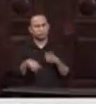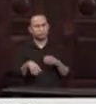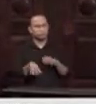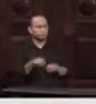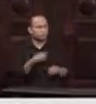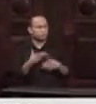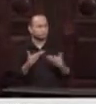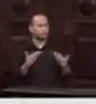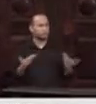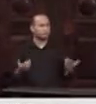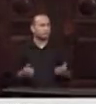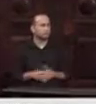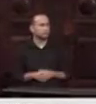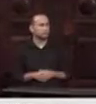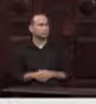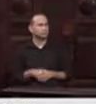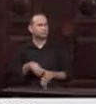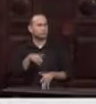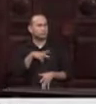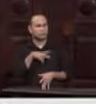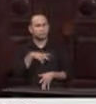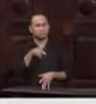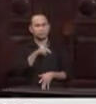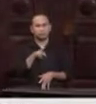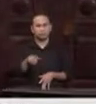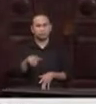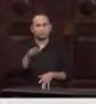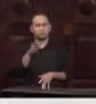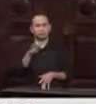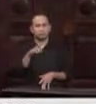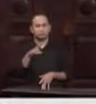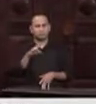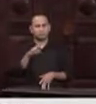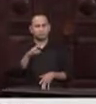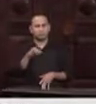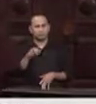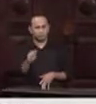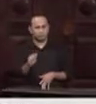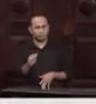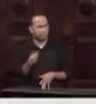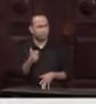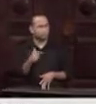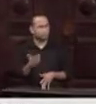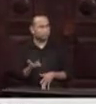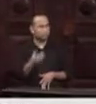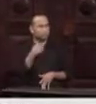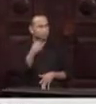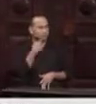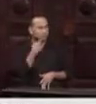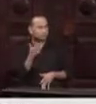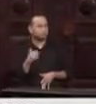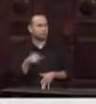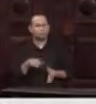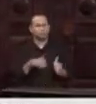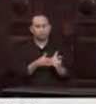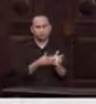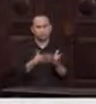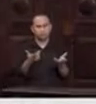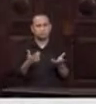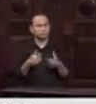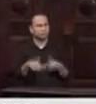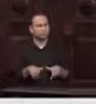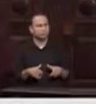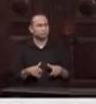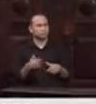experiência na gestão pública da própria professora Flávia, mas não tenho dúvida, deputado Conte Bittencourt, isso significa também um reconhecimento por parte da Undime do